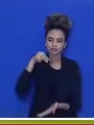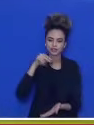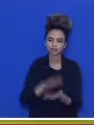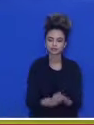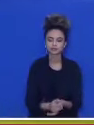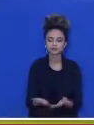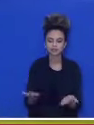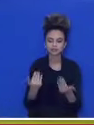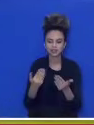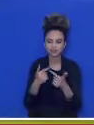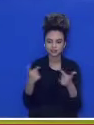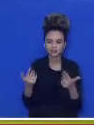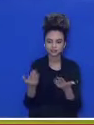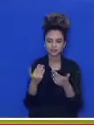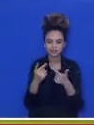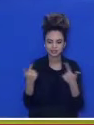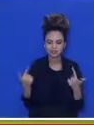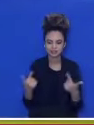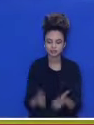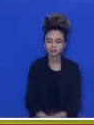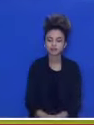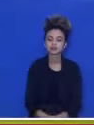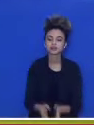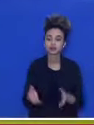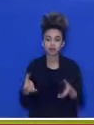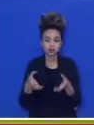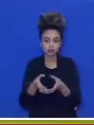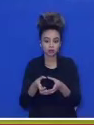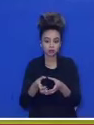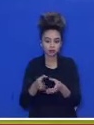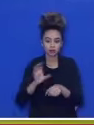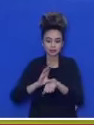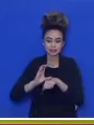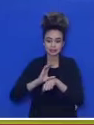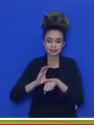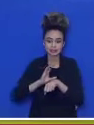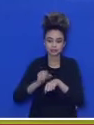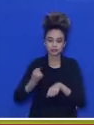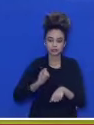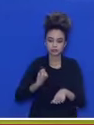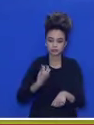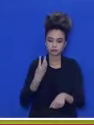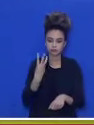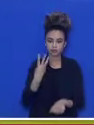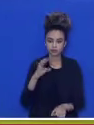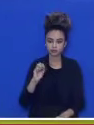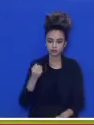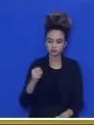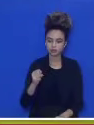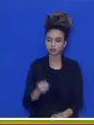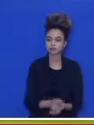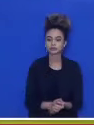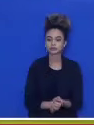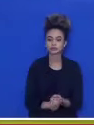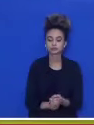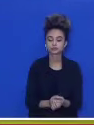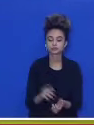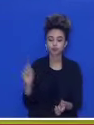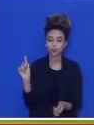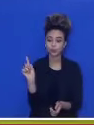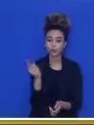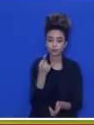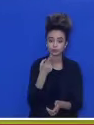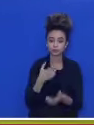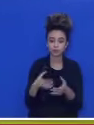sorte. Bola cinza, número 38. Cinza, 38. agora, hein? O sexto e